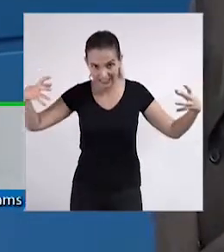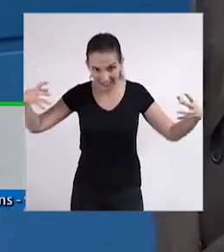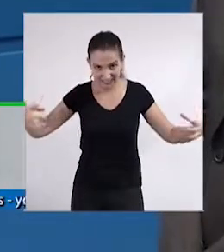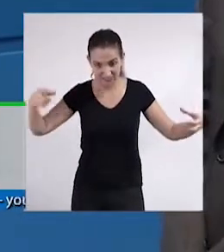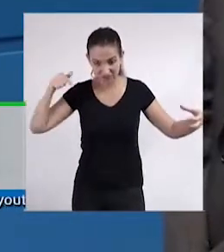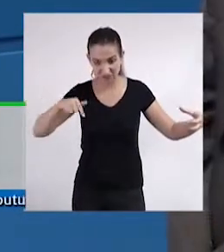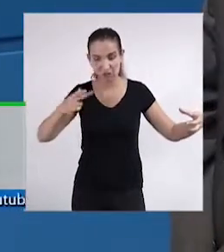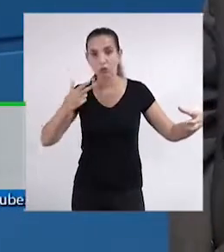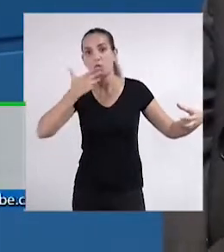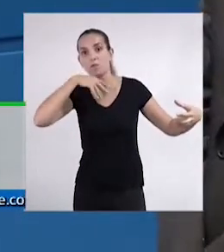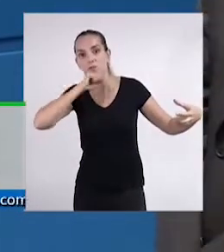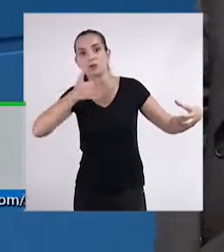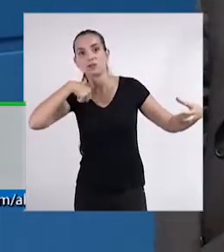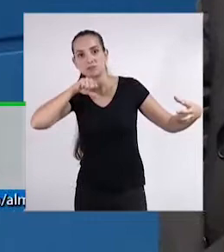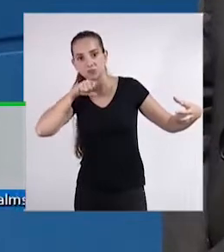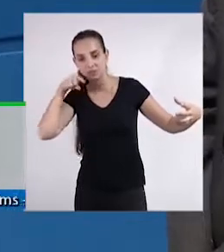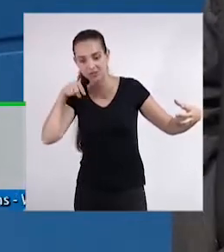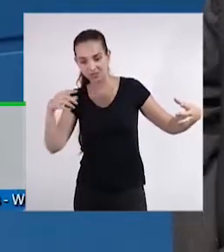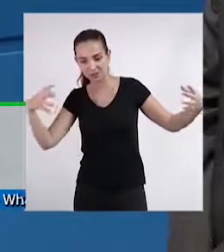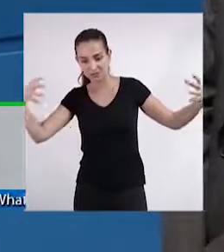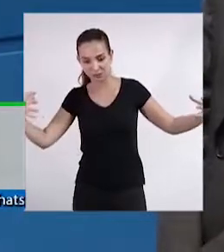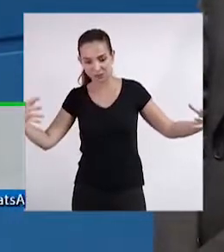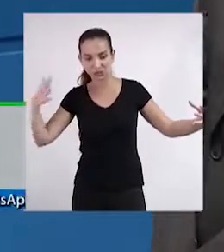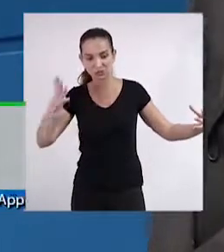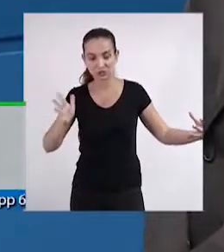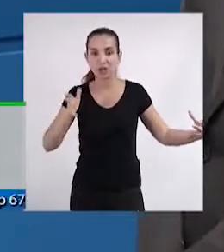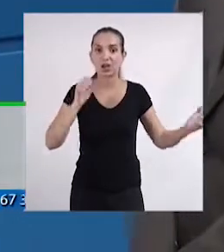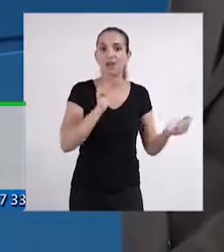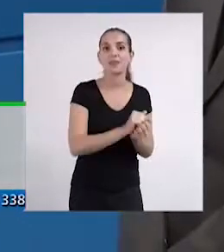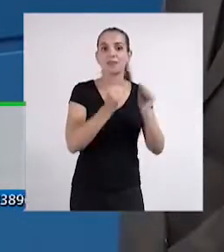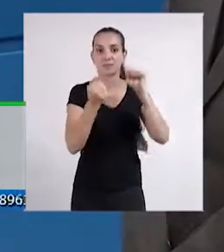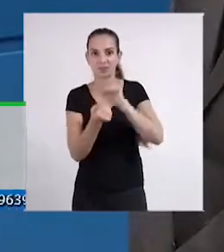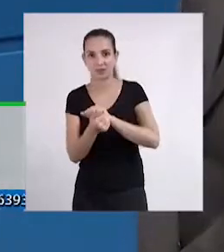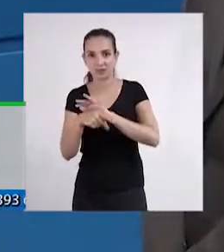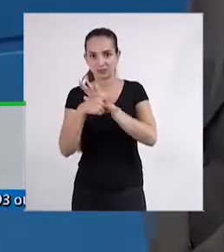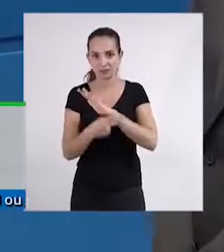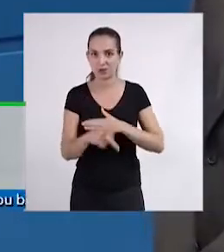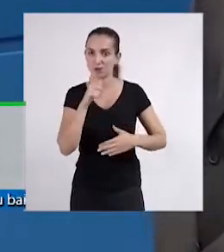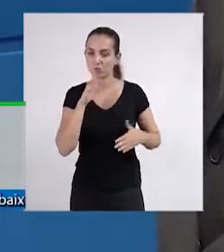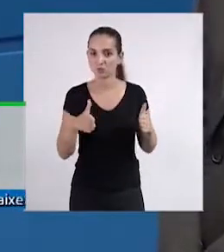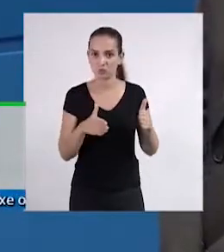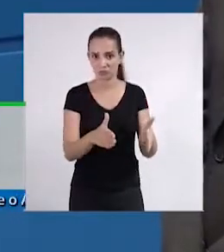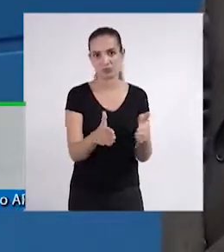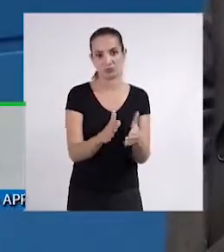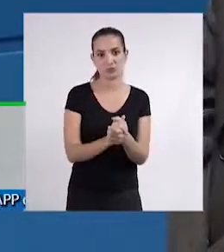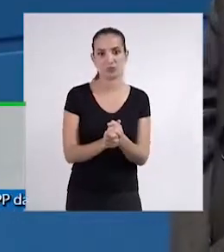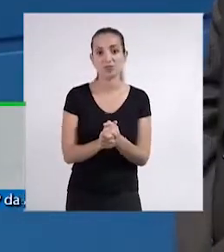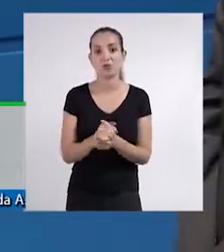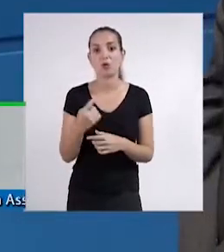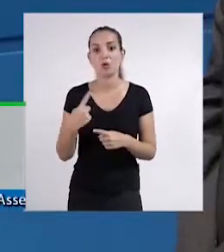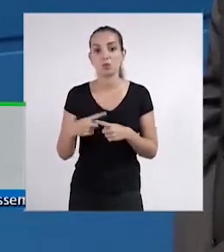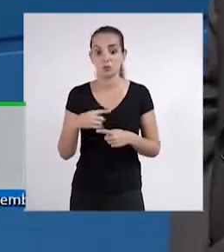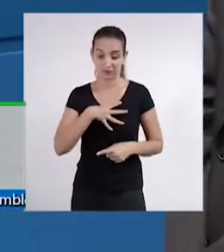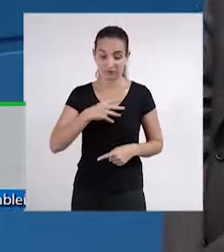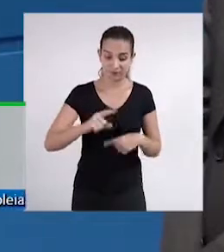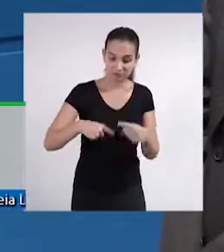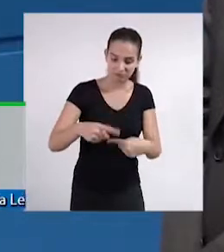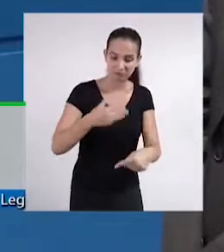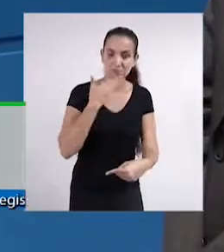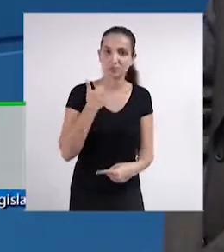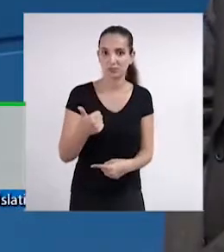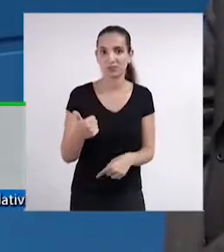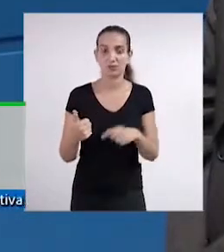está adaptada ao rio. Então, você tira as melhores matrizes do rio